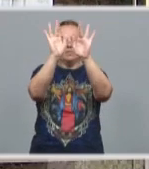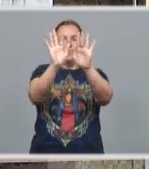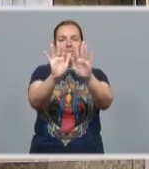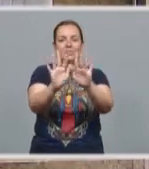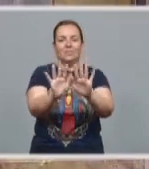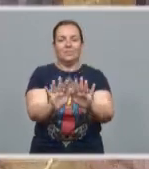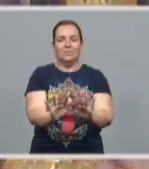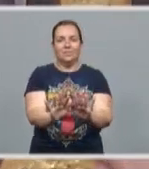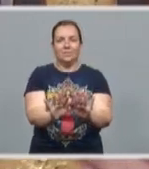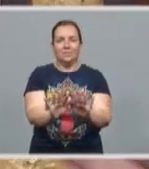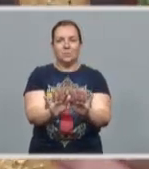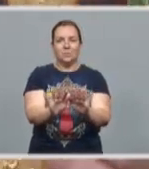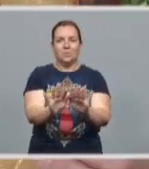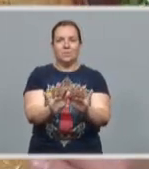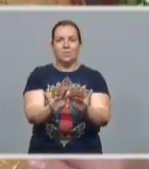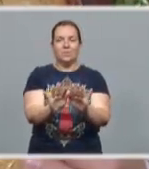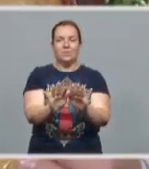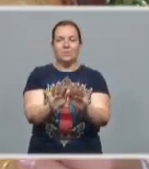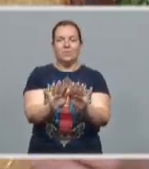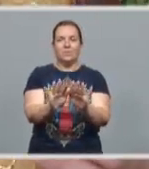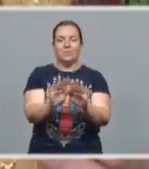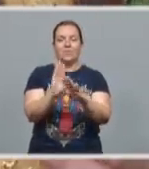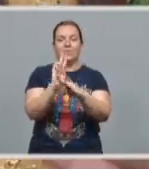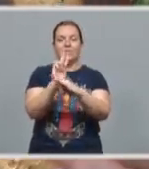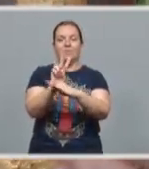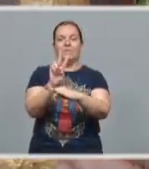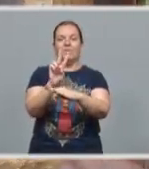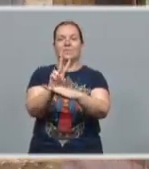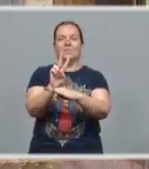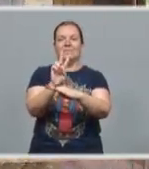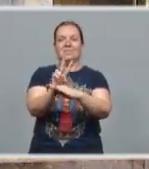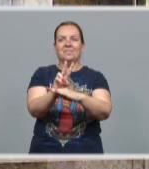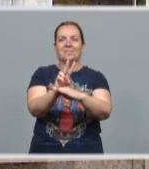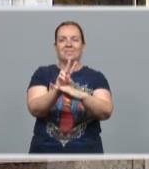abençoe e vos